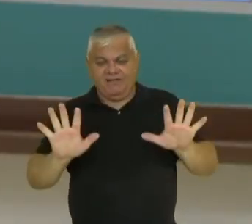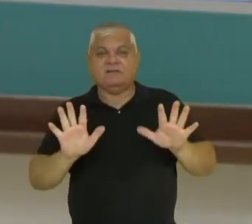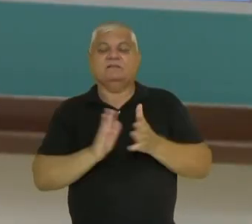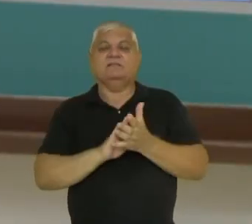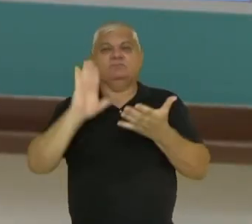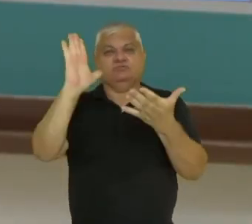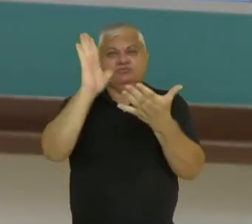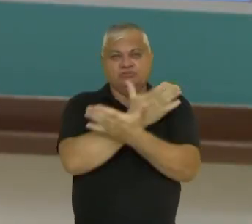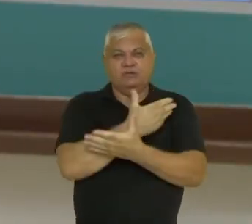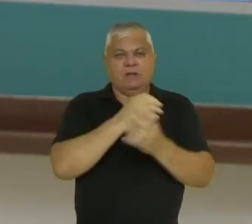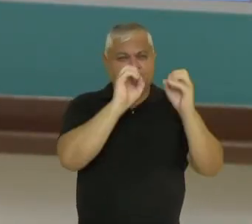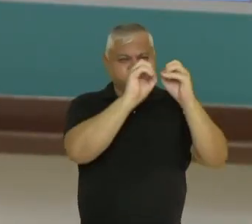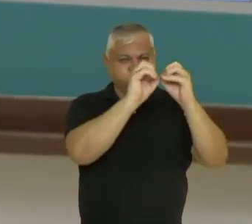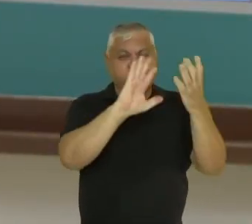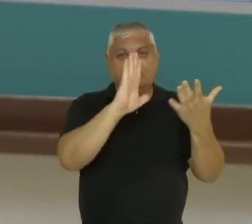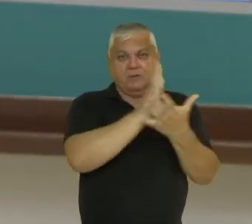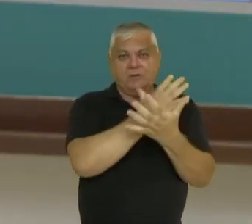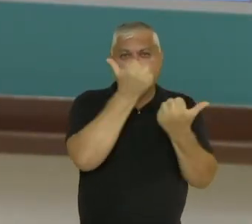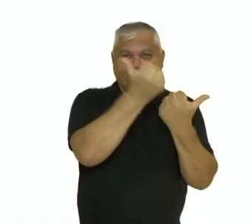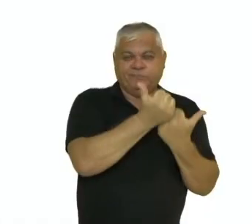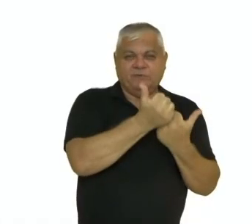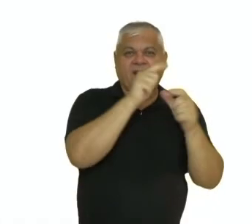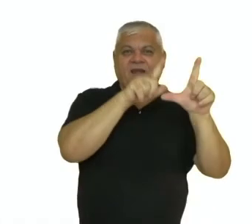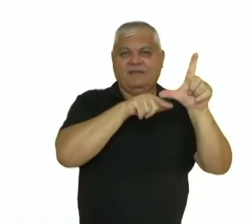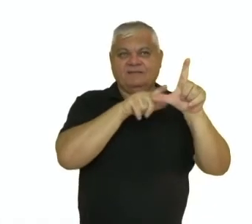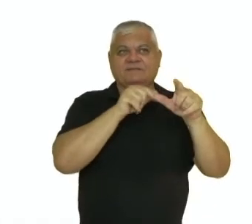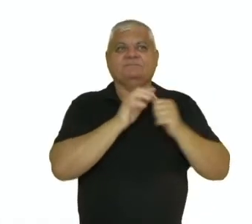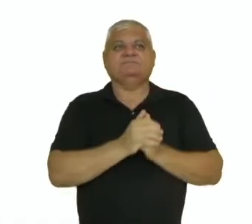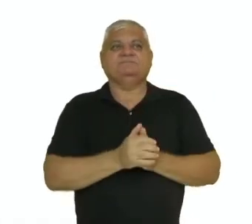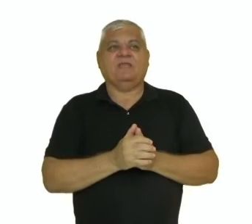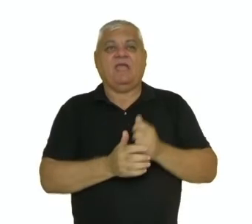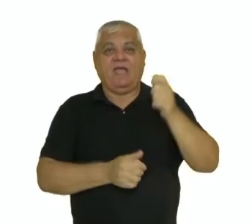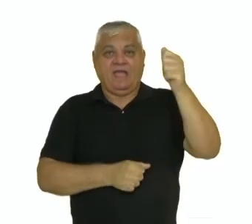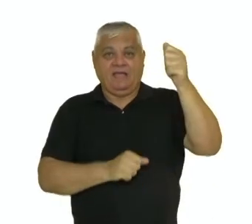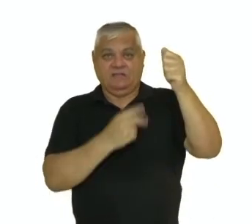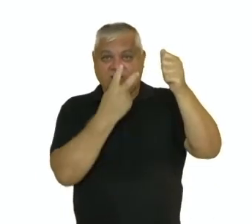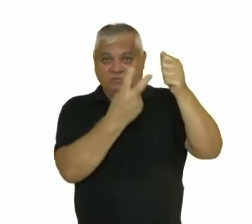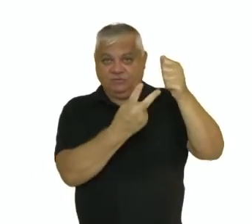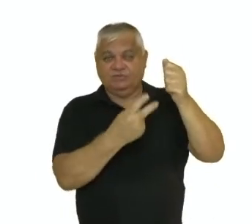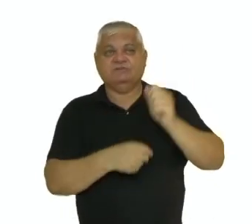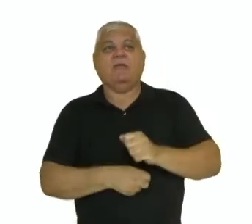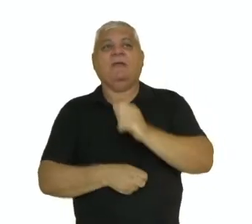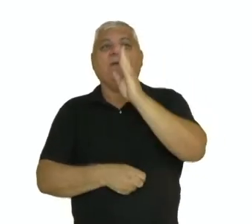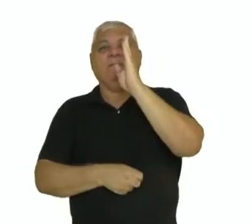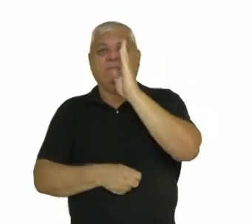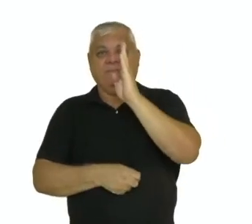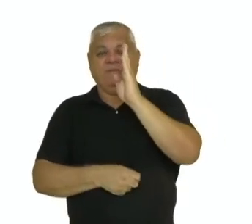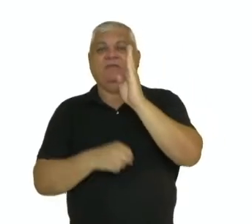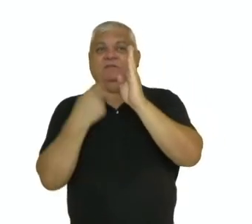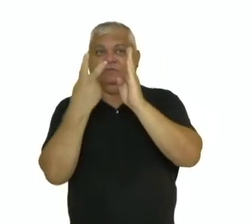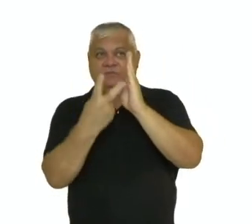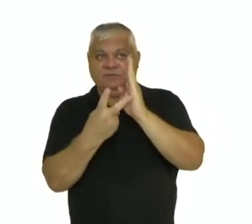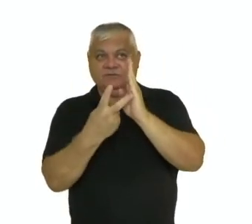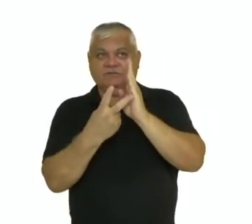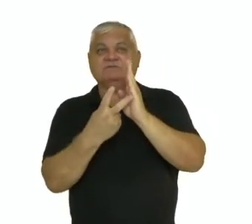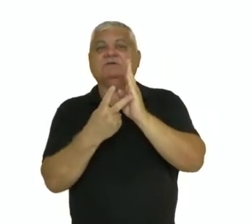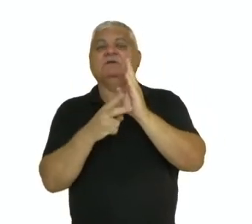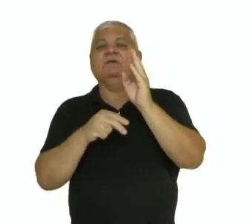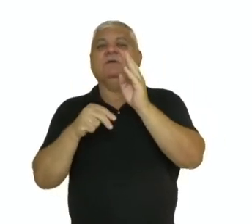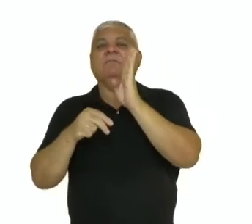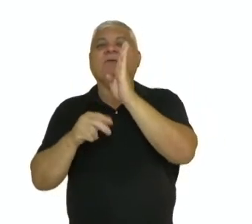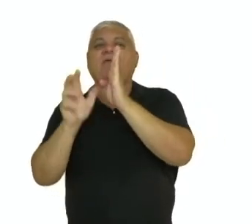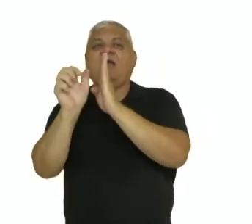substituir as bolinhas preenchidas e vazias por letras. Então seria algo como A2, né, mais B2